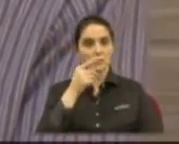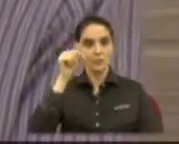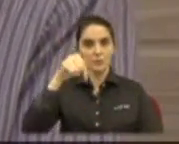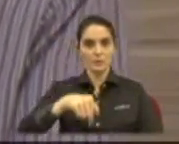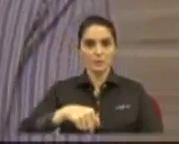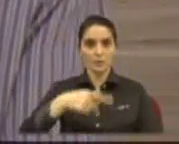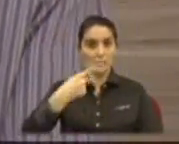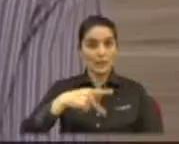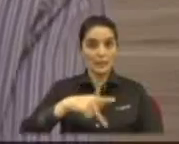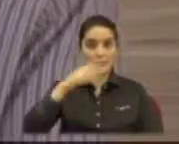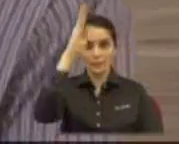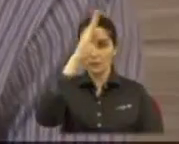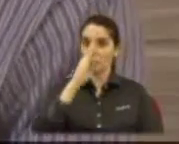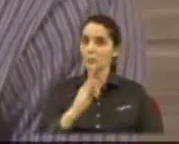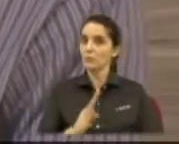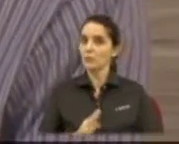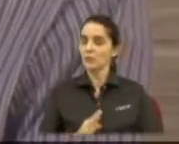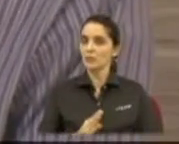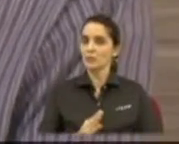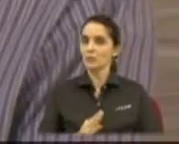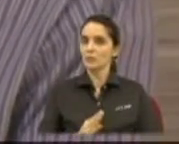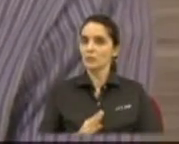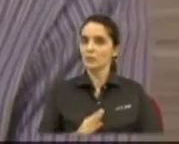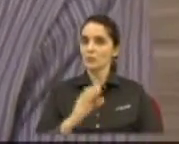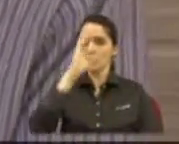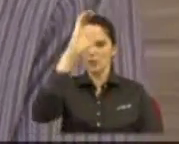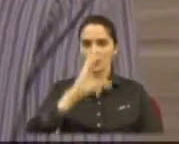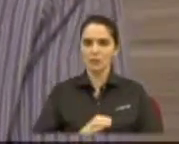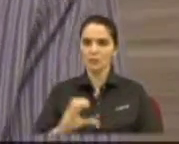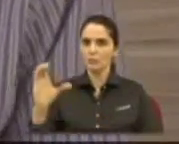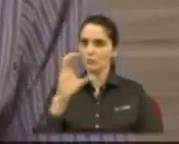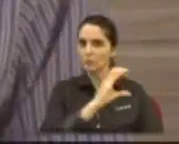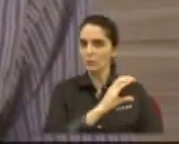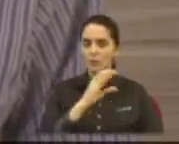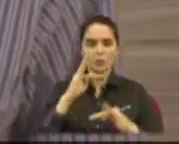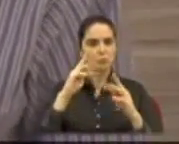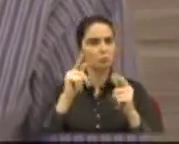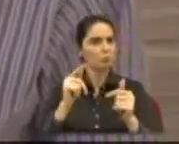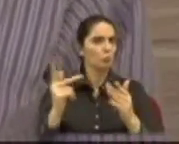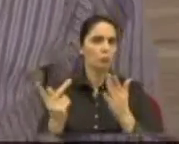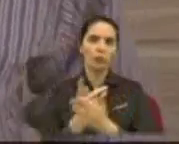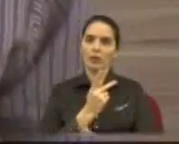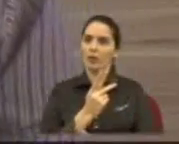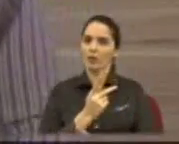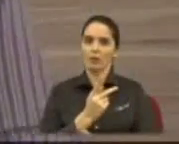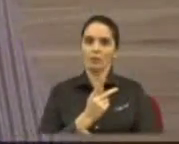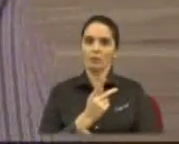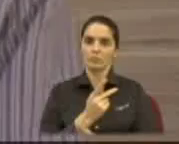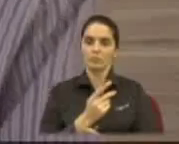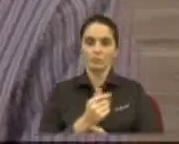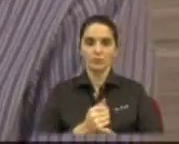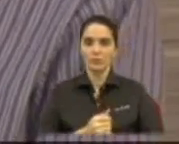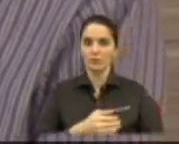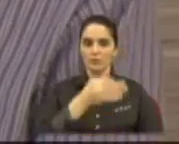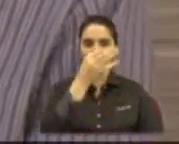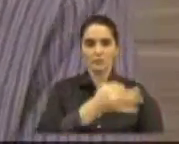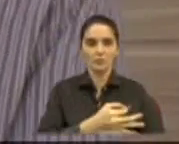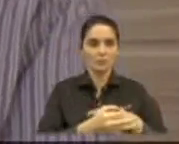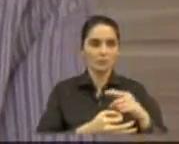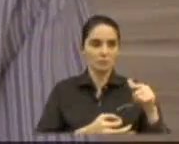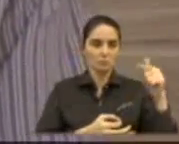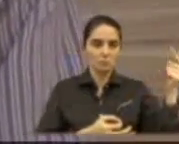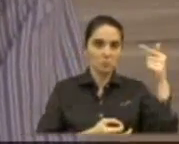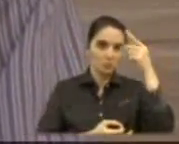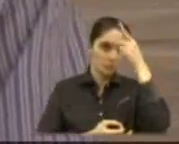do mundo, que está todo mundo errado. Todo mundo errado. O certo está o que as pessoas falam. Com todo o respeito,